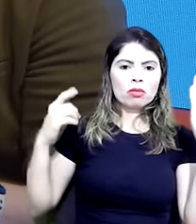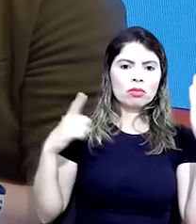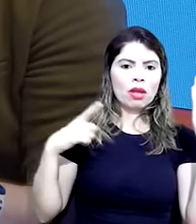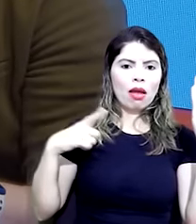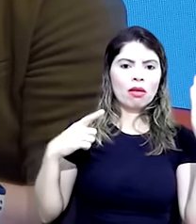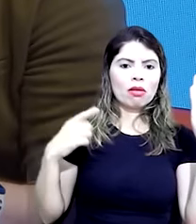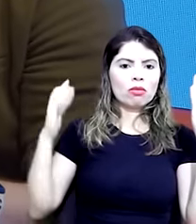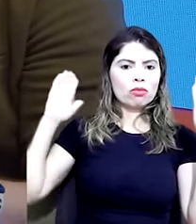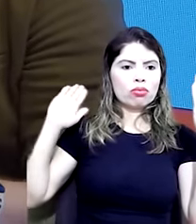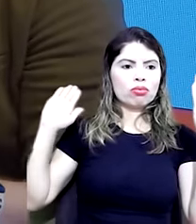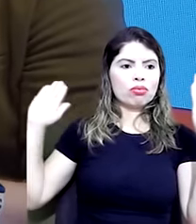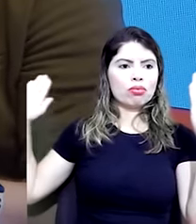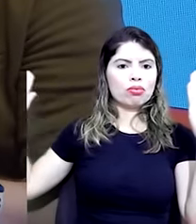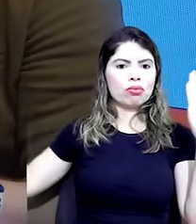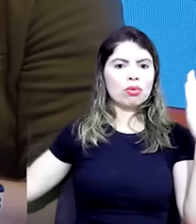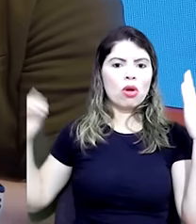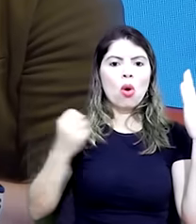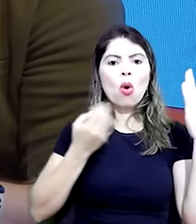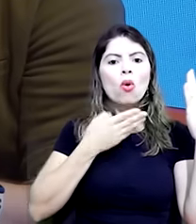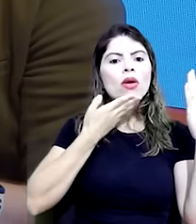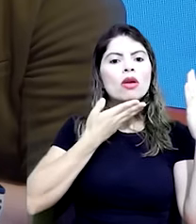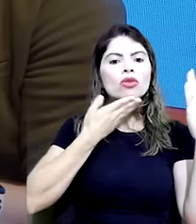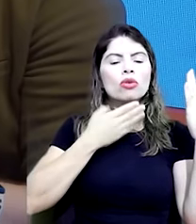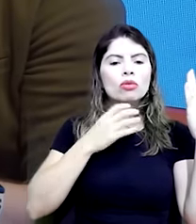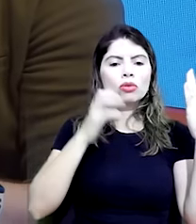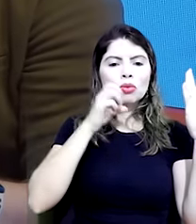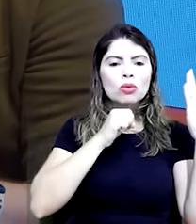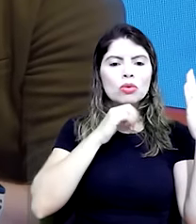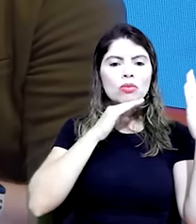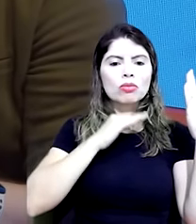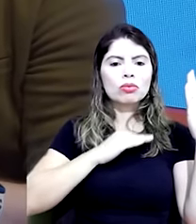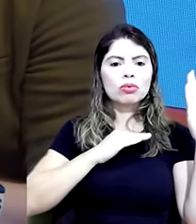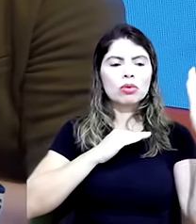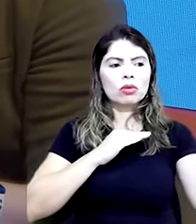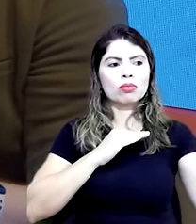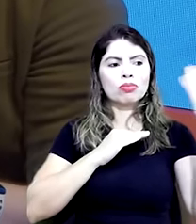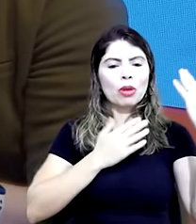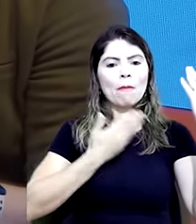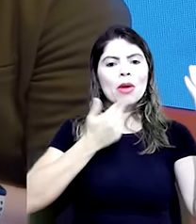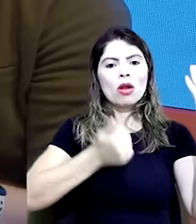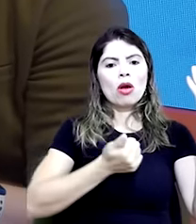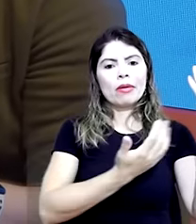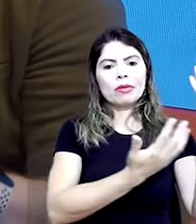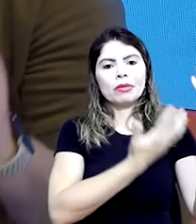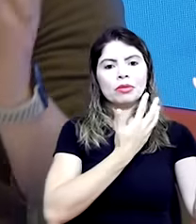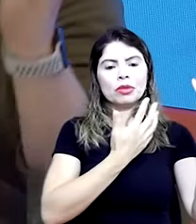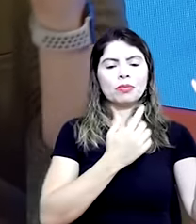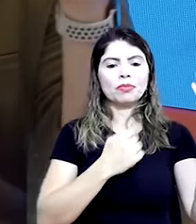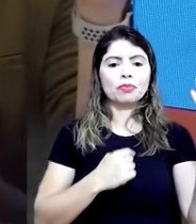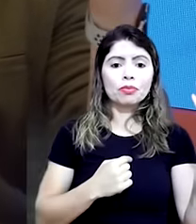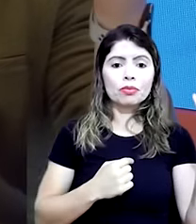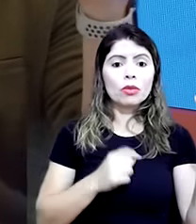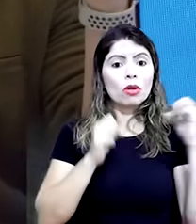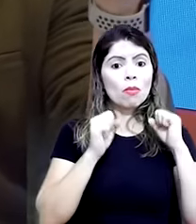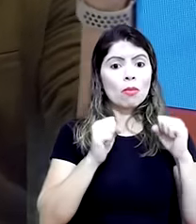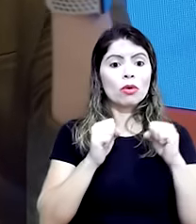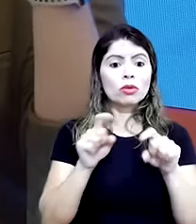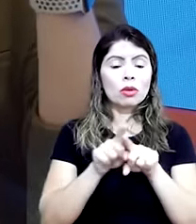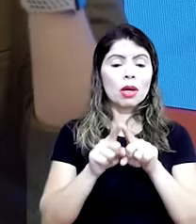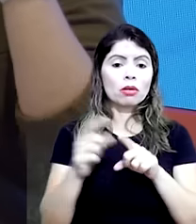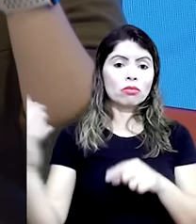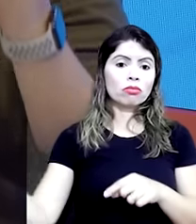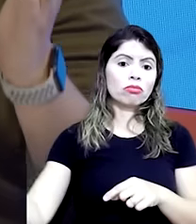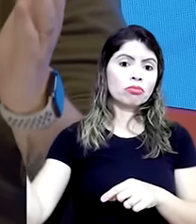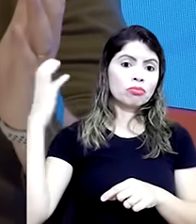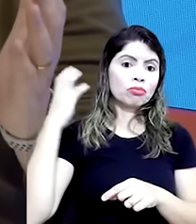a sombra que pode formar embaixo do seu queixo ela vai dar um pouco de iluminação de áreas que a a luz que vem de frente não vai conseguir ela pode est a fu Light pode vir